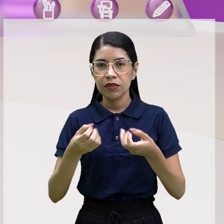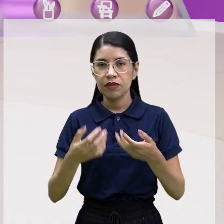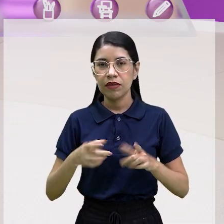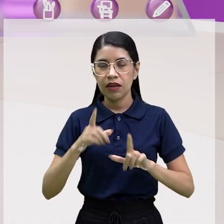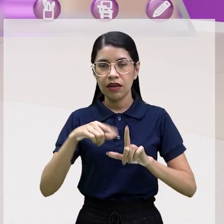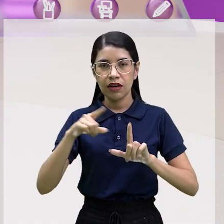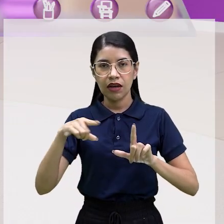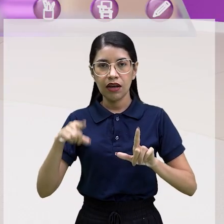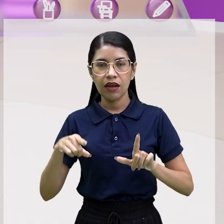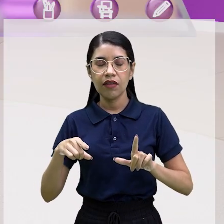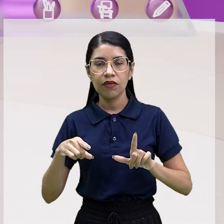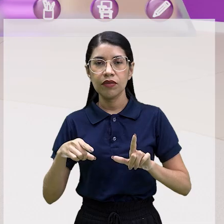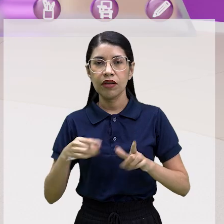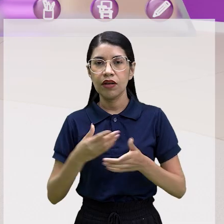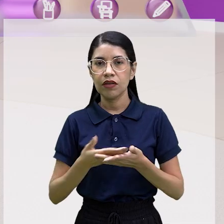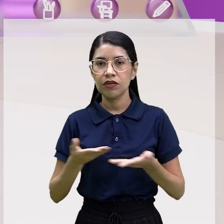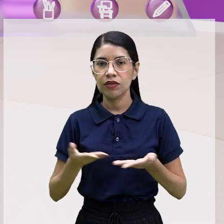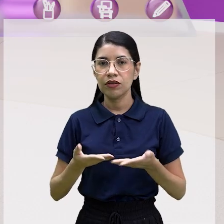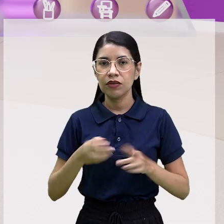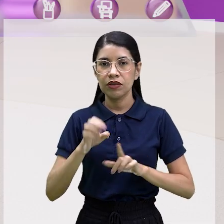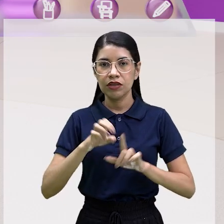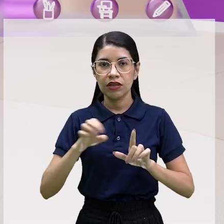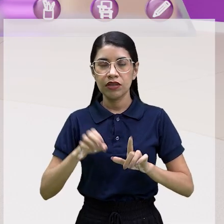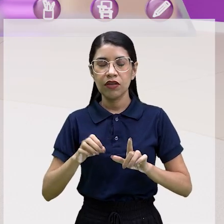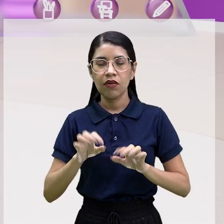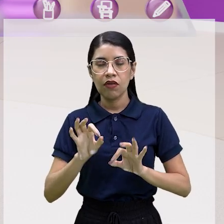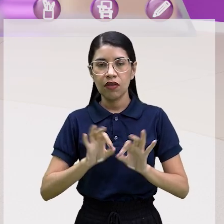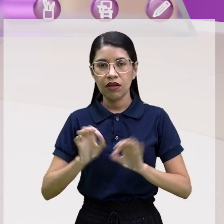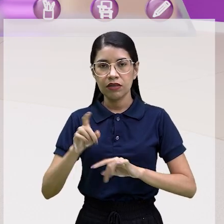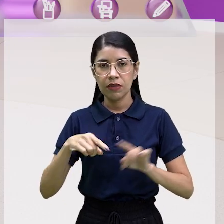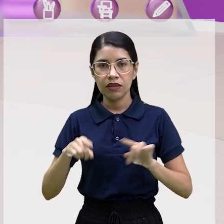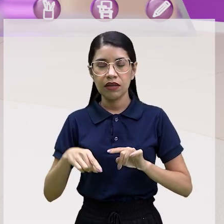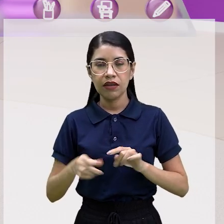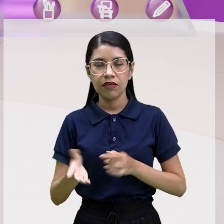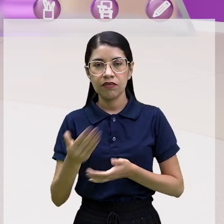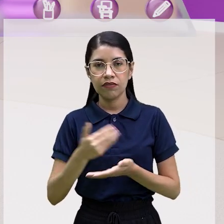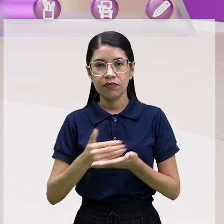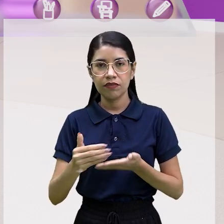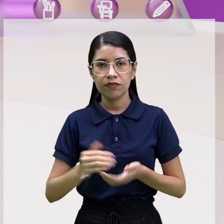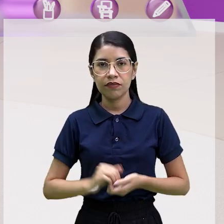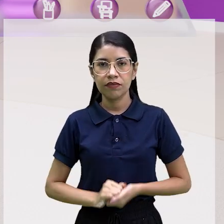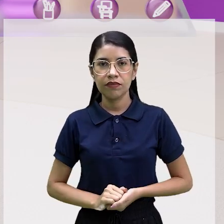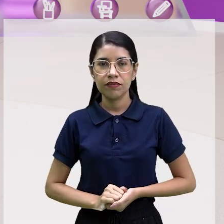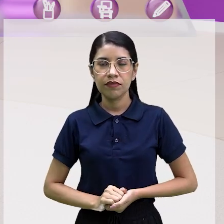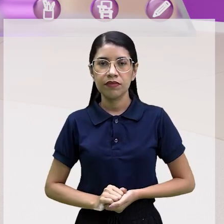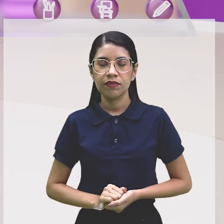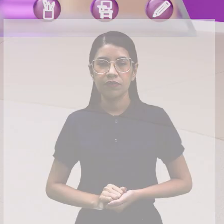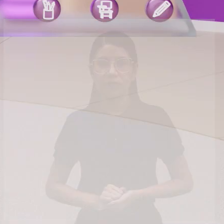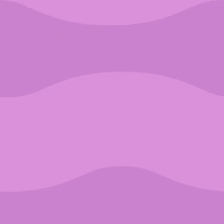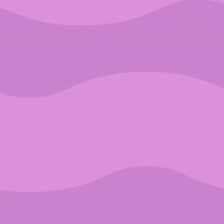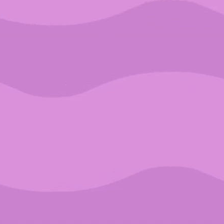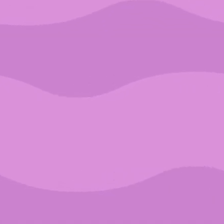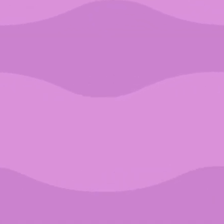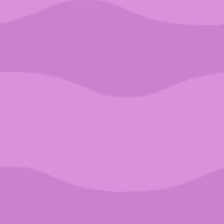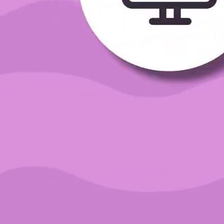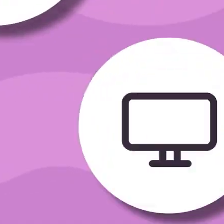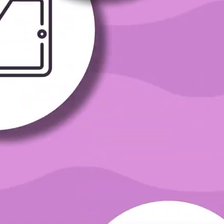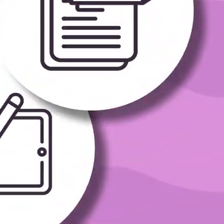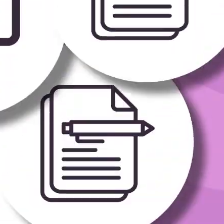sobre gráficos, de estatística. Então, pegue seu caderno, pegue sua caneta aí, vamos para a aula.